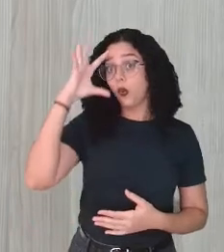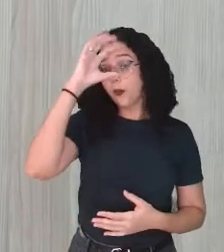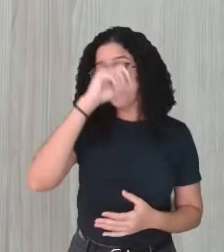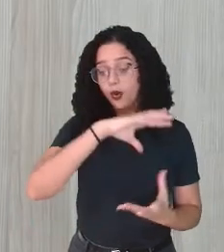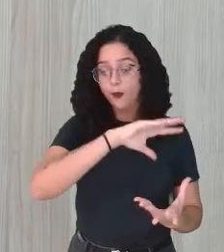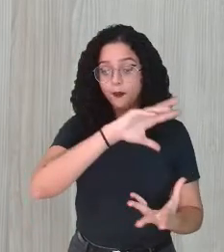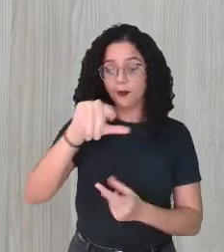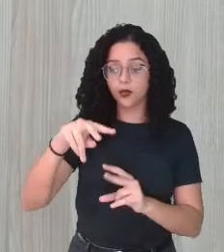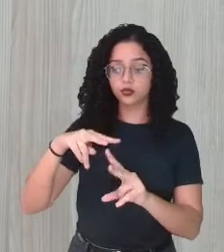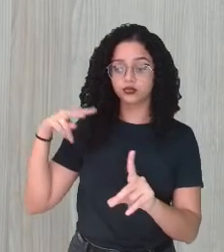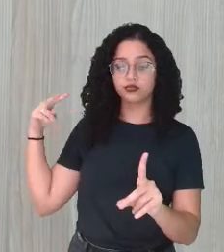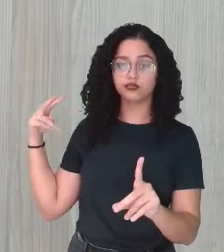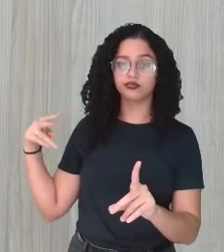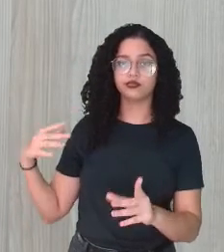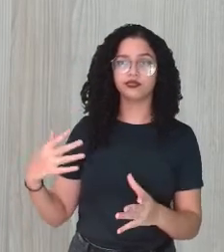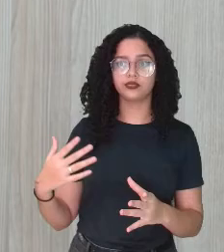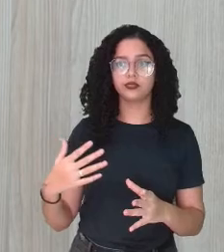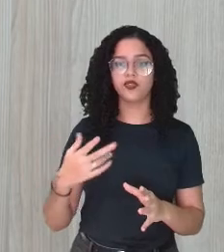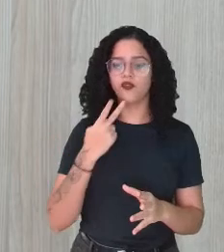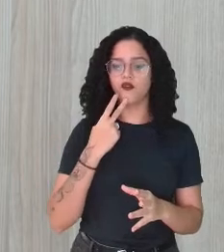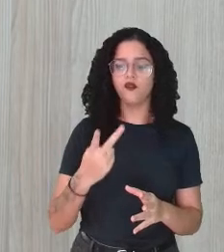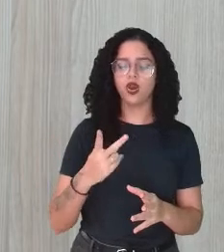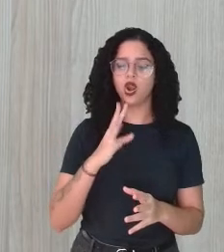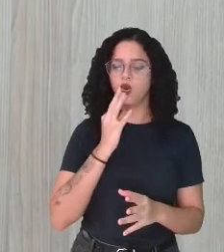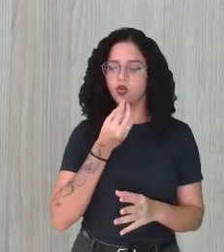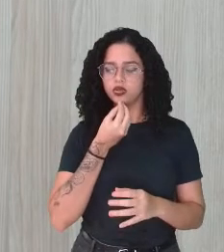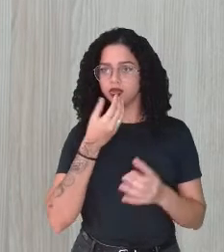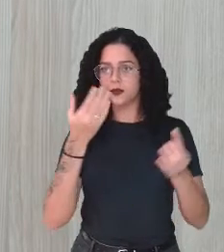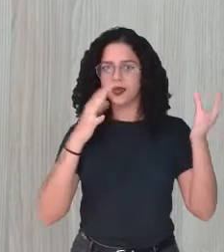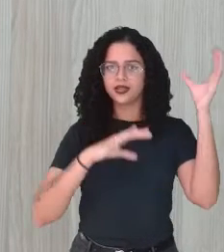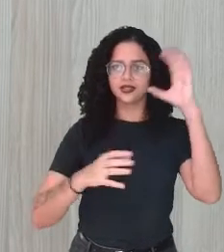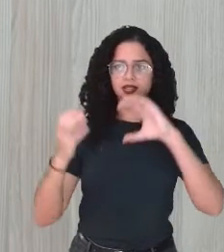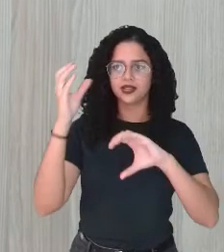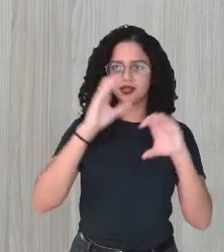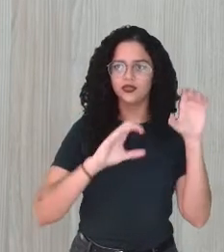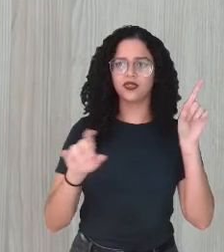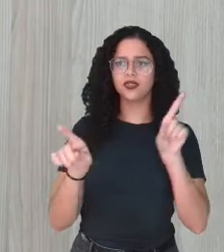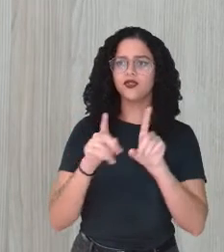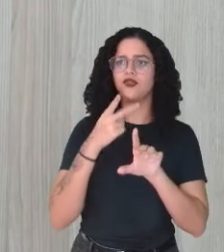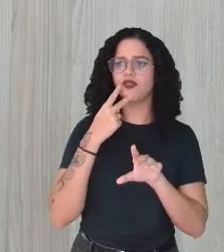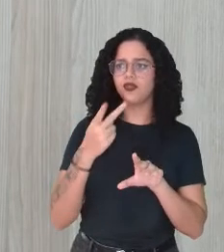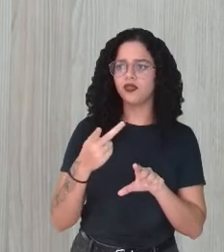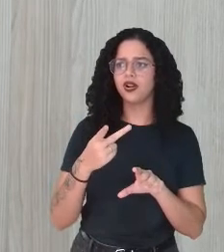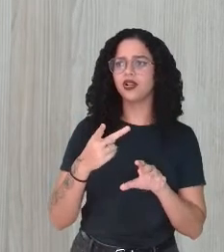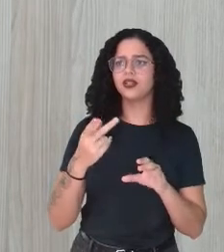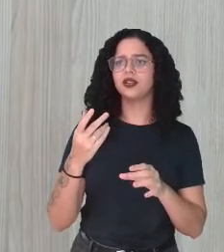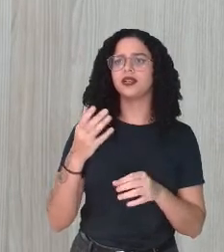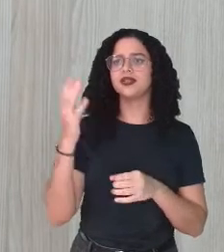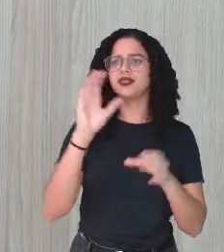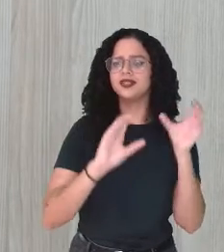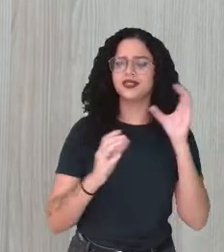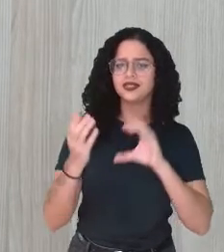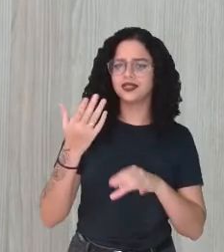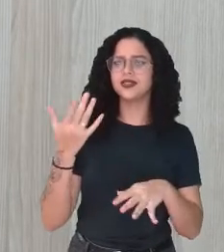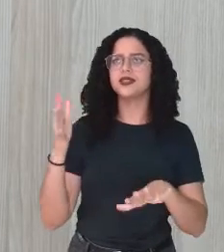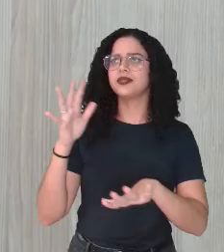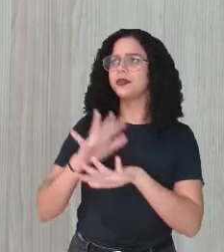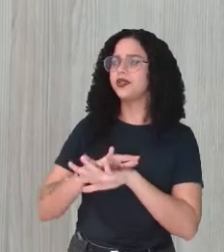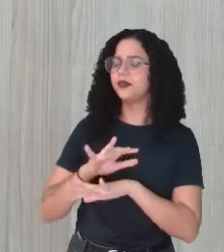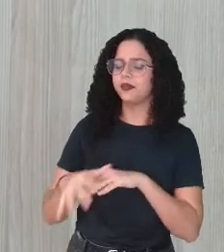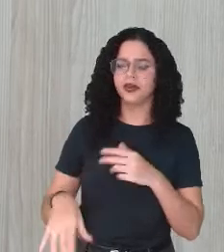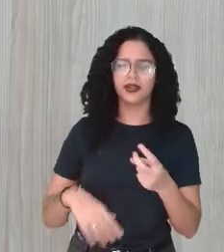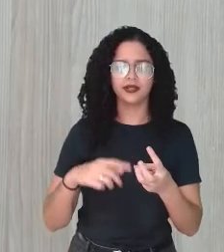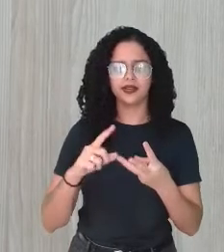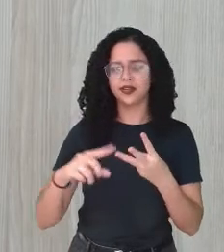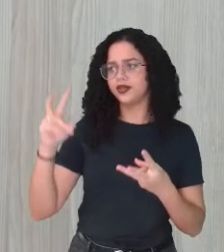nossa volta, né? Quando a gente está falando de conhecimento científico, né? A gente está falando da ciência, a gente está falando da matemática, a gente está falando